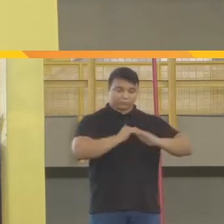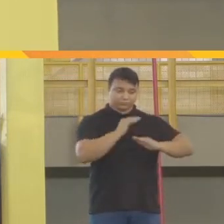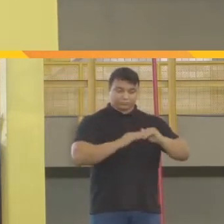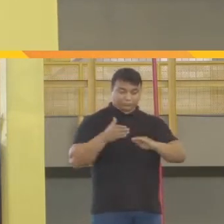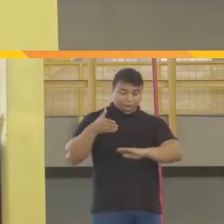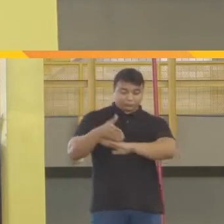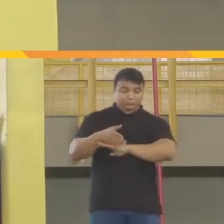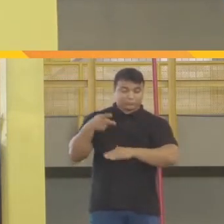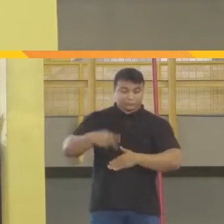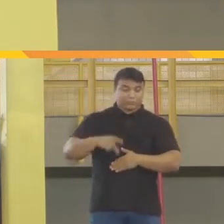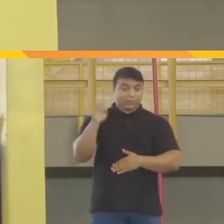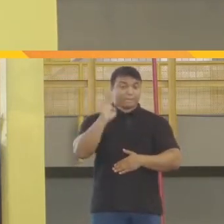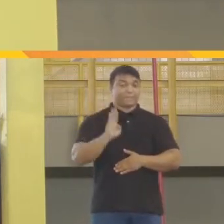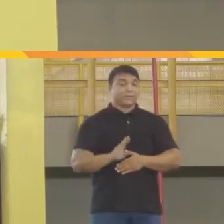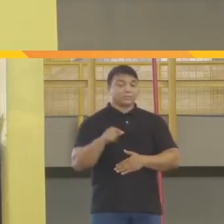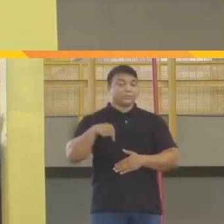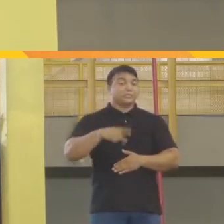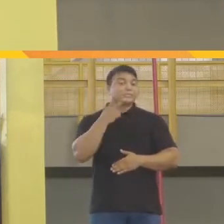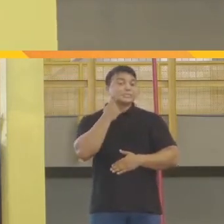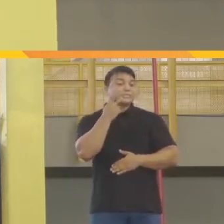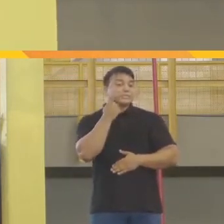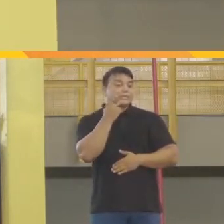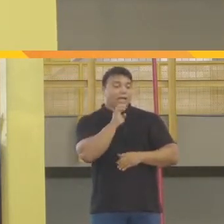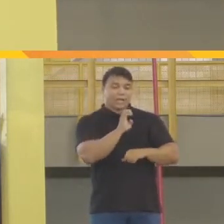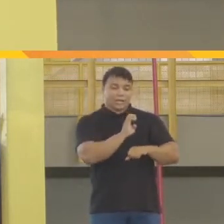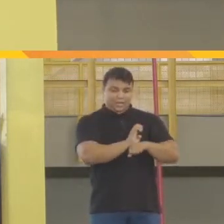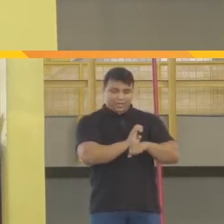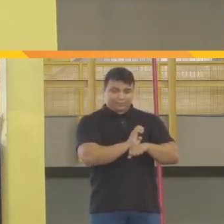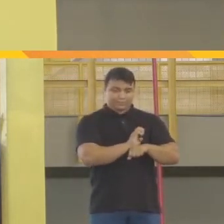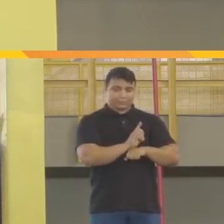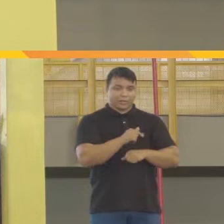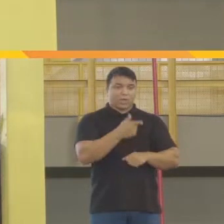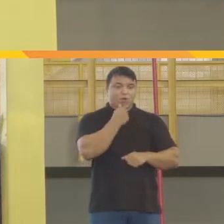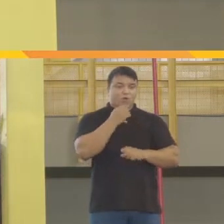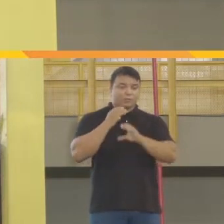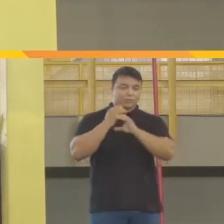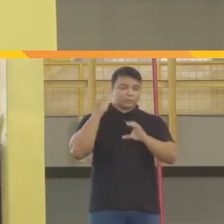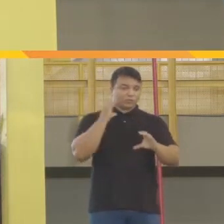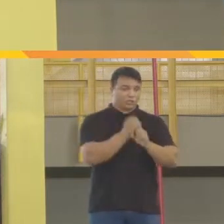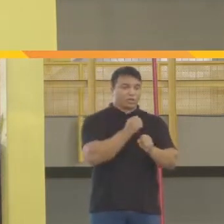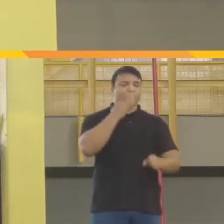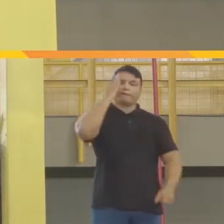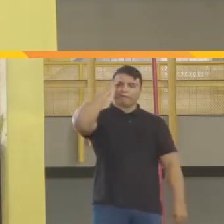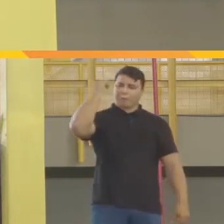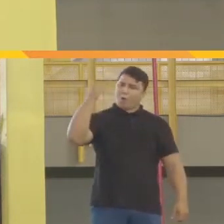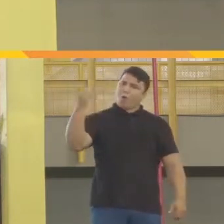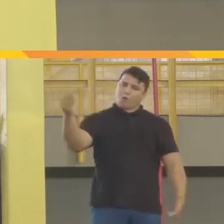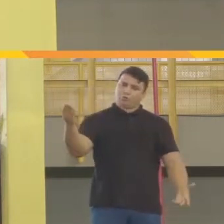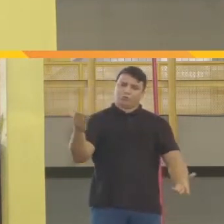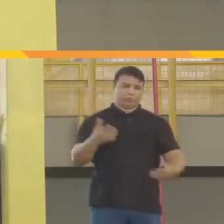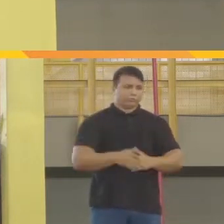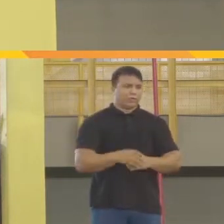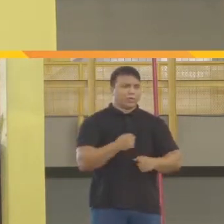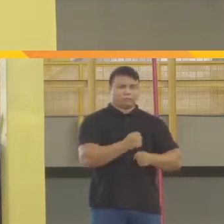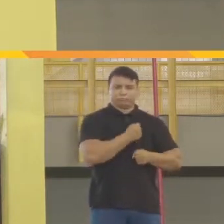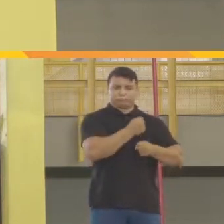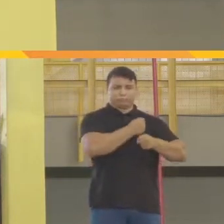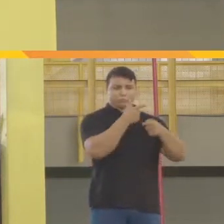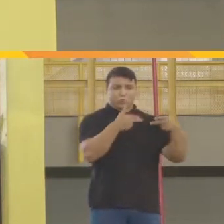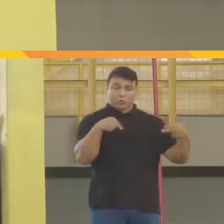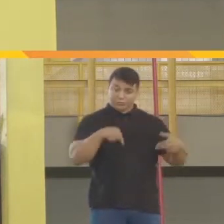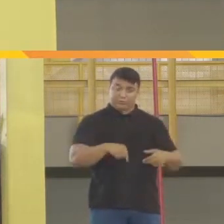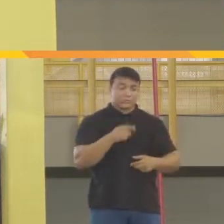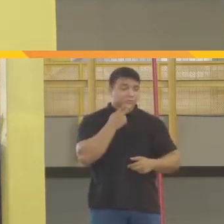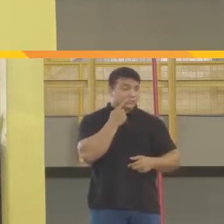para o Brasil e vai vir para o Ceará. Ele era um engenheiro muito famoso e construiu muitas